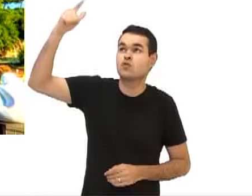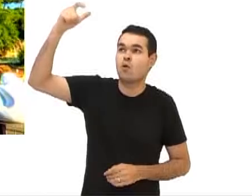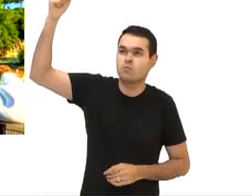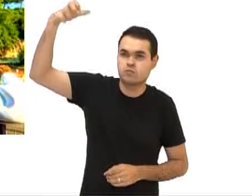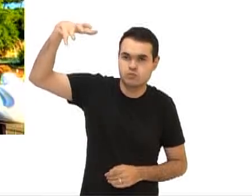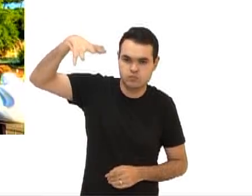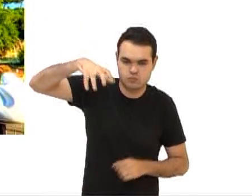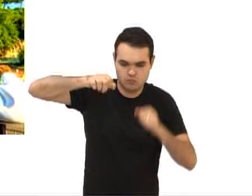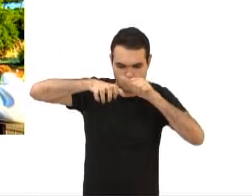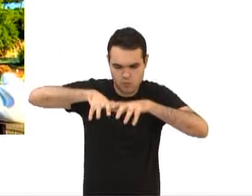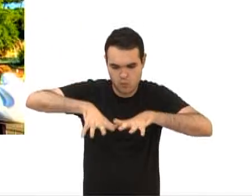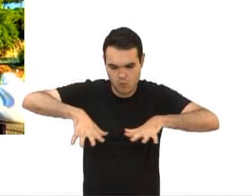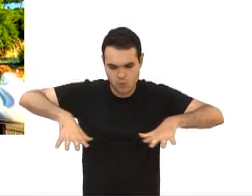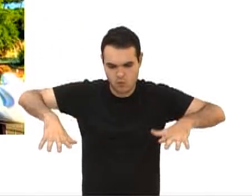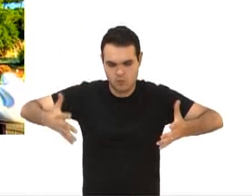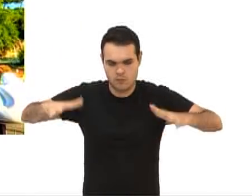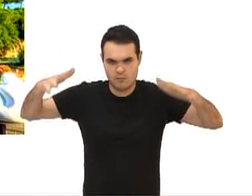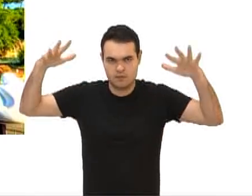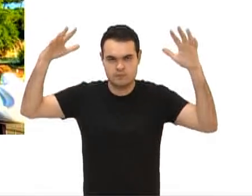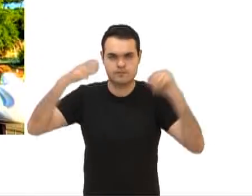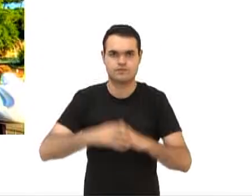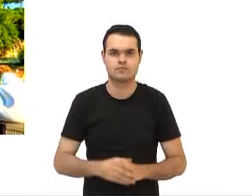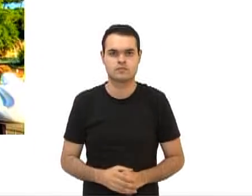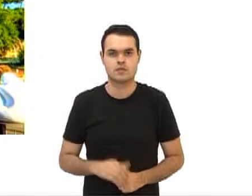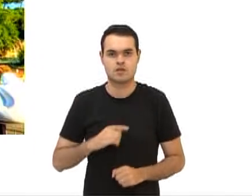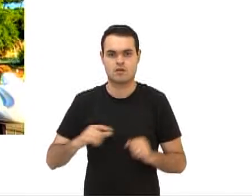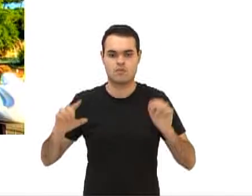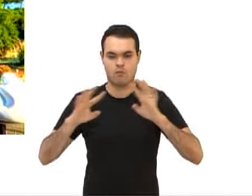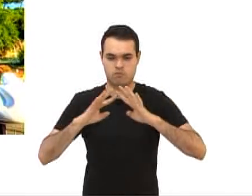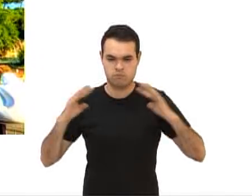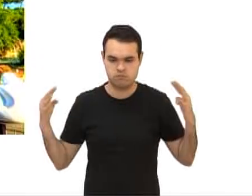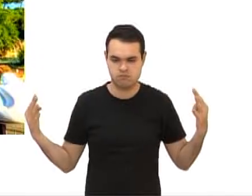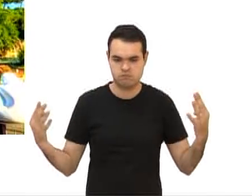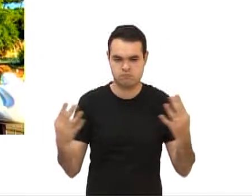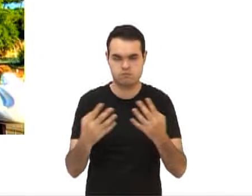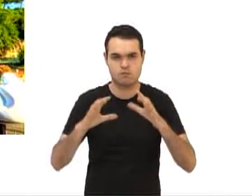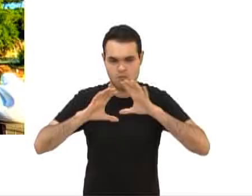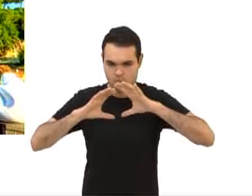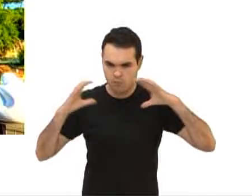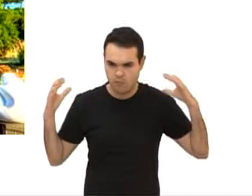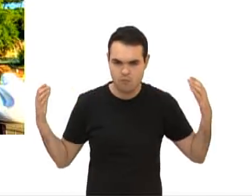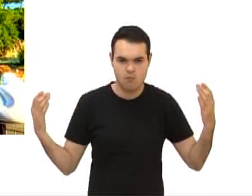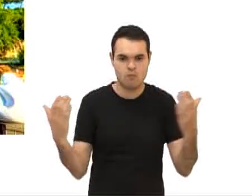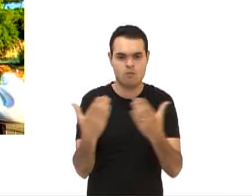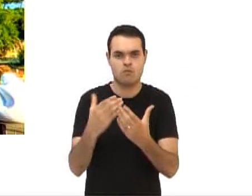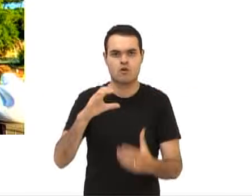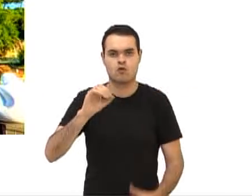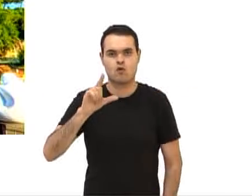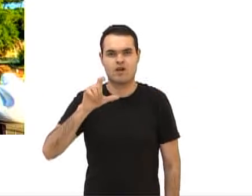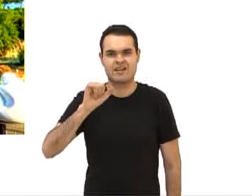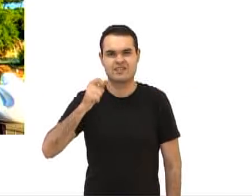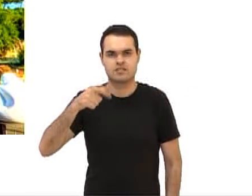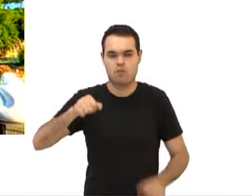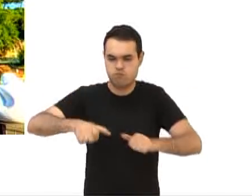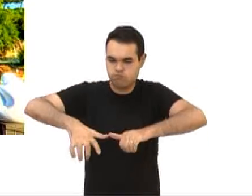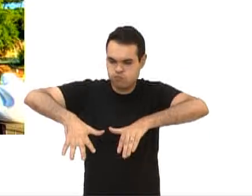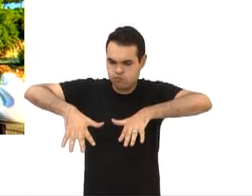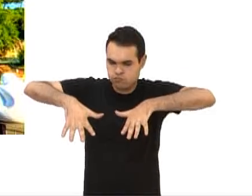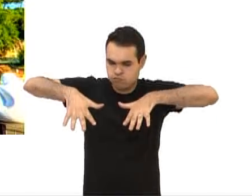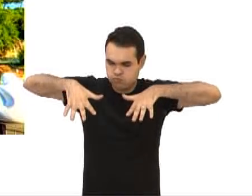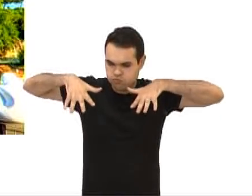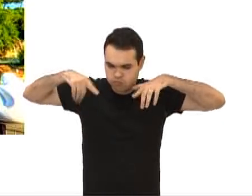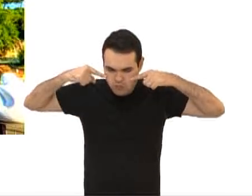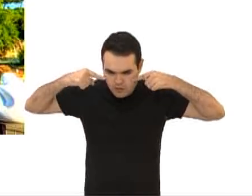iluminação. E também, olha o Coliseu. O Coliseu era um espaço, né, um espaço de anfiteatro, que